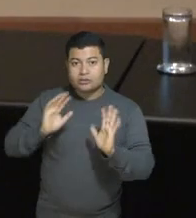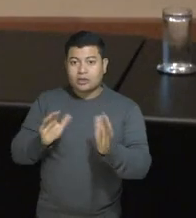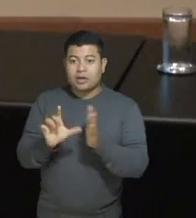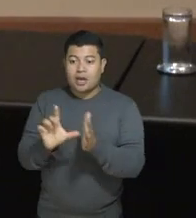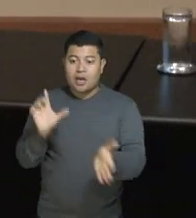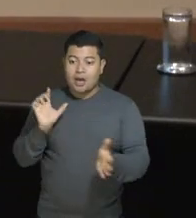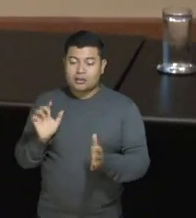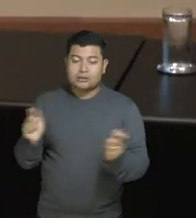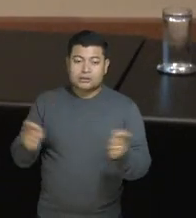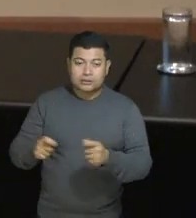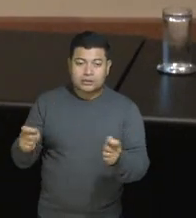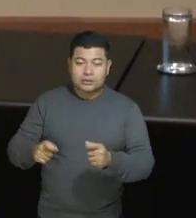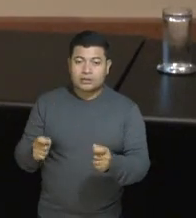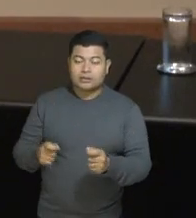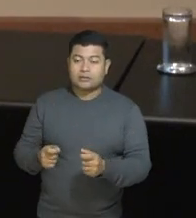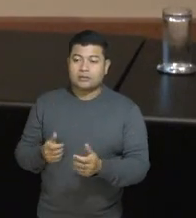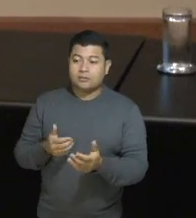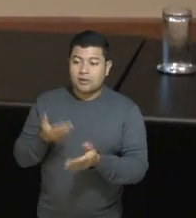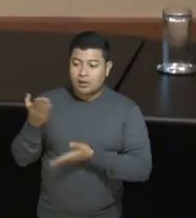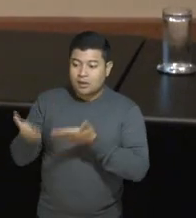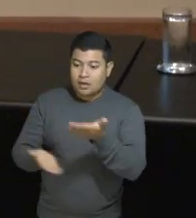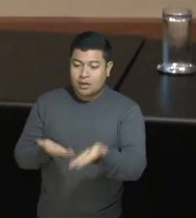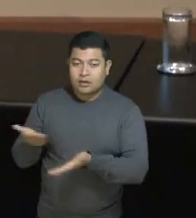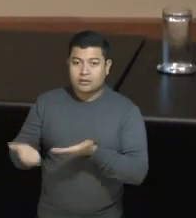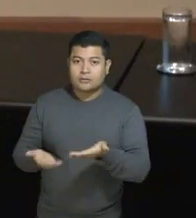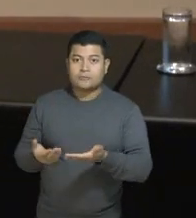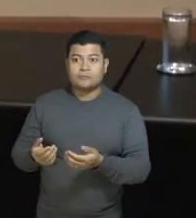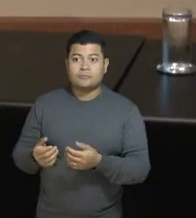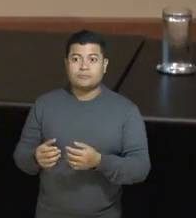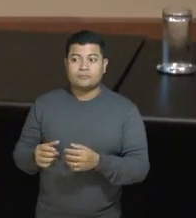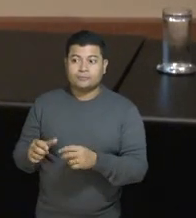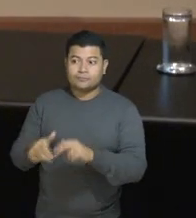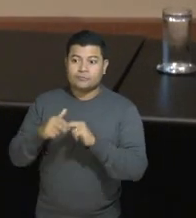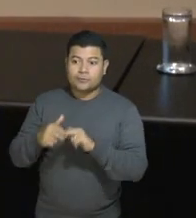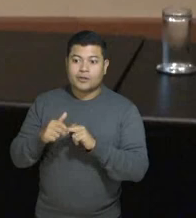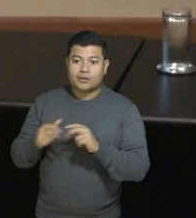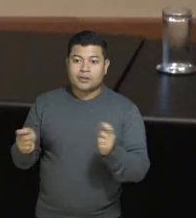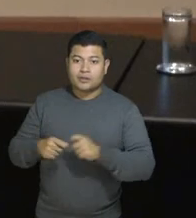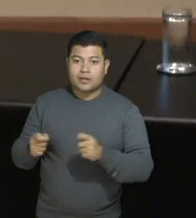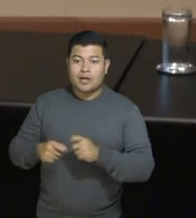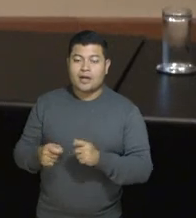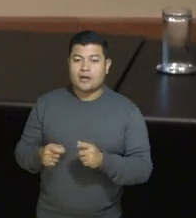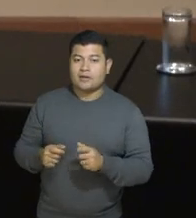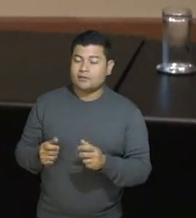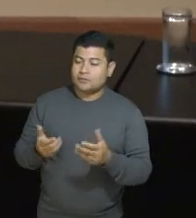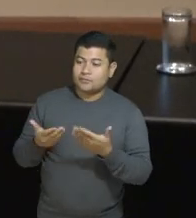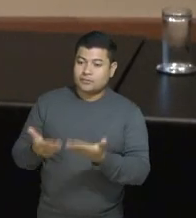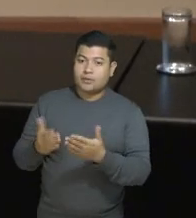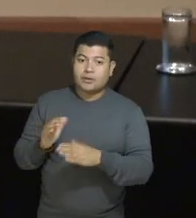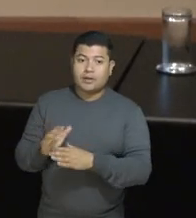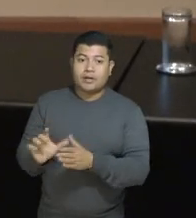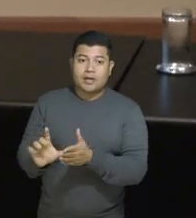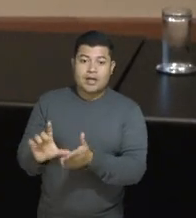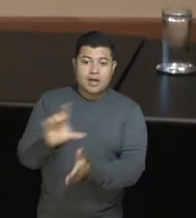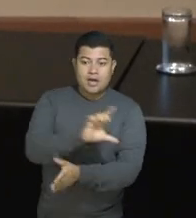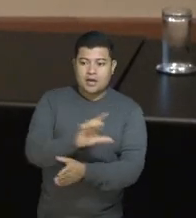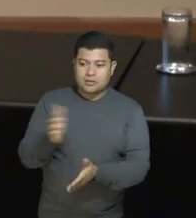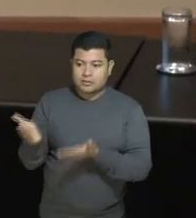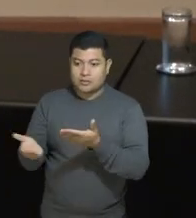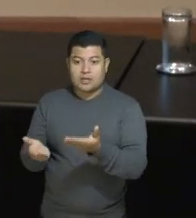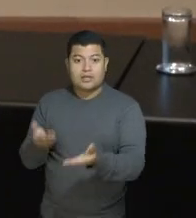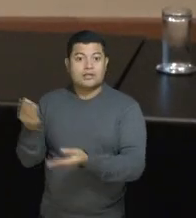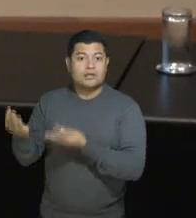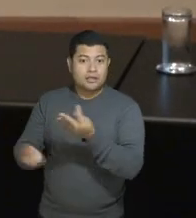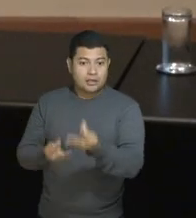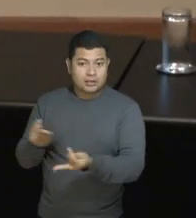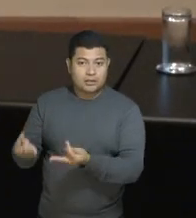estaria adiantando um processo e trabalhando com uma precocidade e deixando...